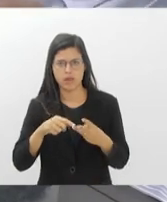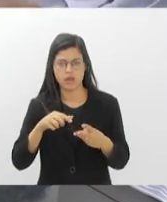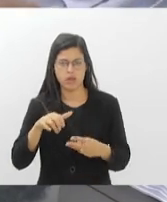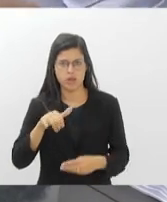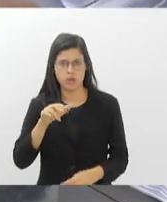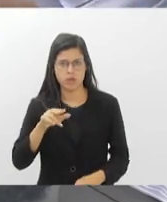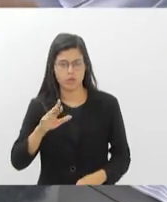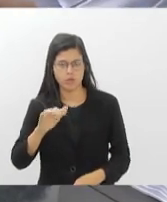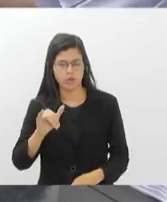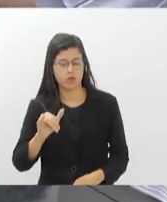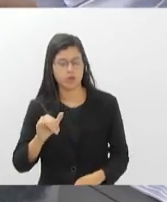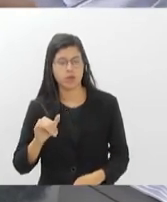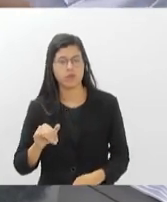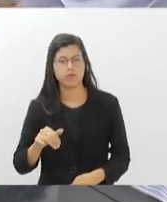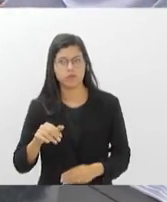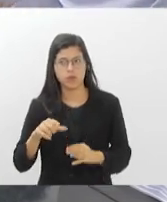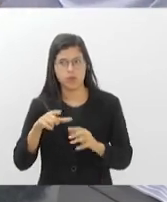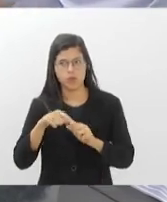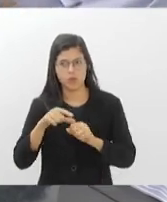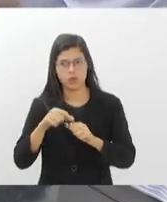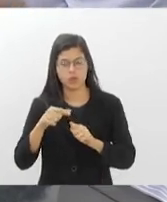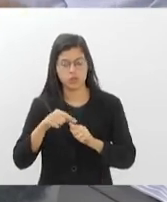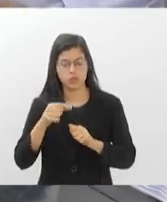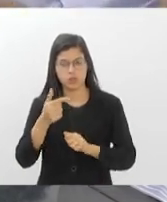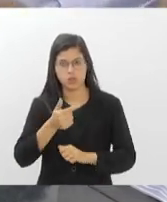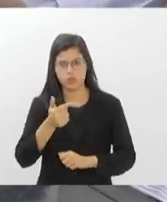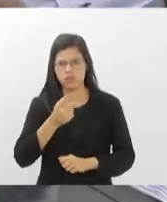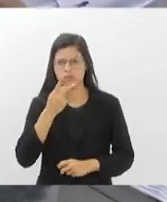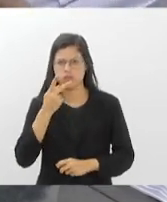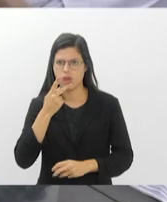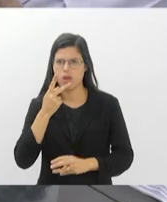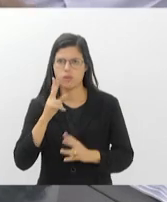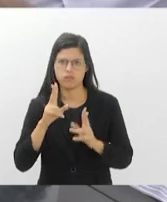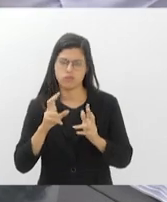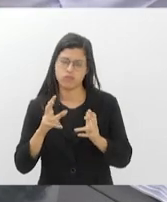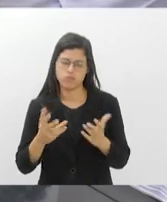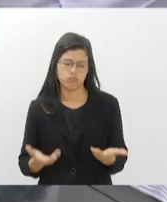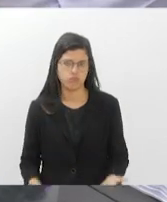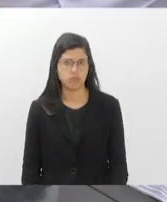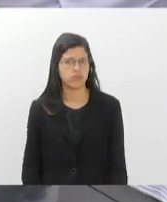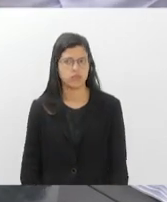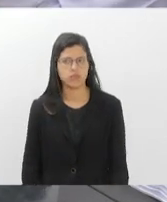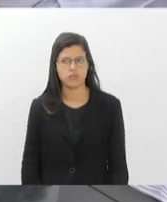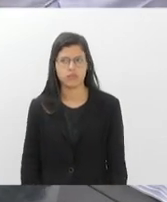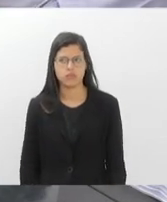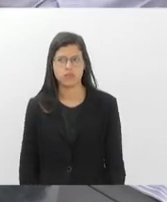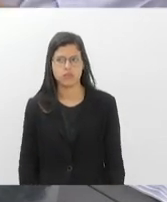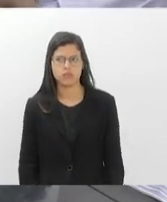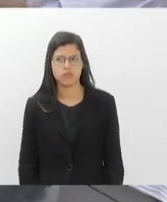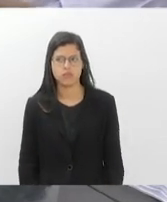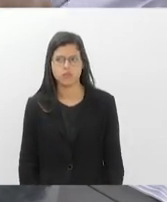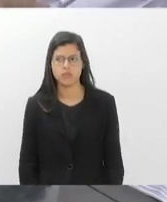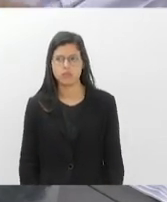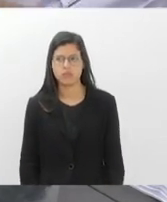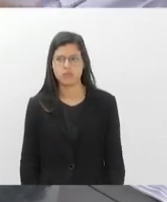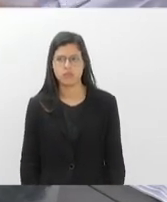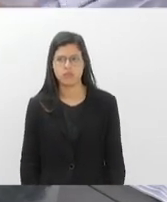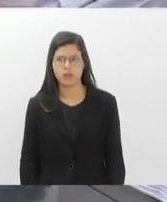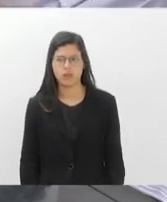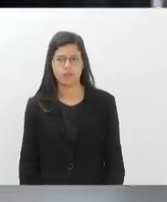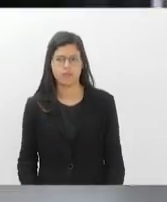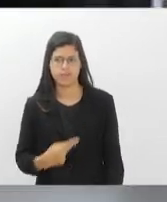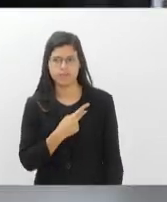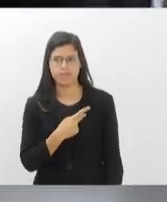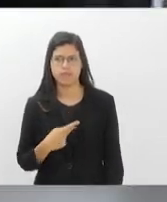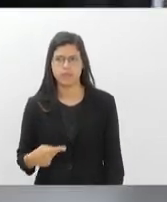O artigo 2º fala em produção de consumo aqui. É. Né? Então, presidente, se me permite, eu sou sempre